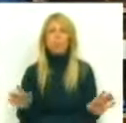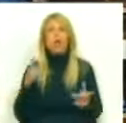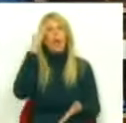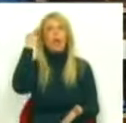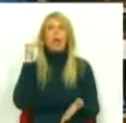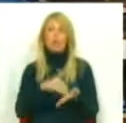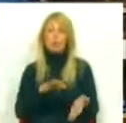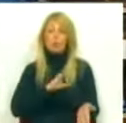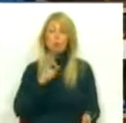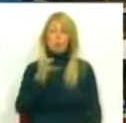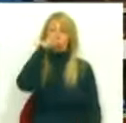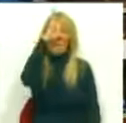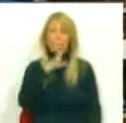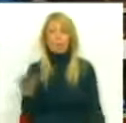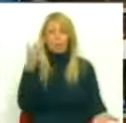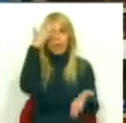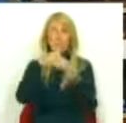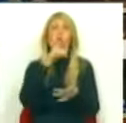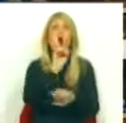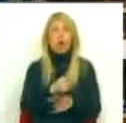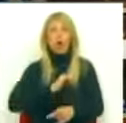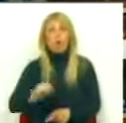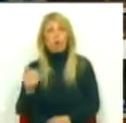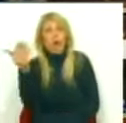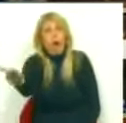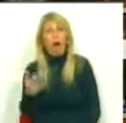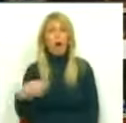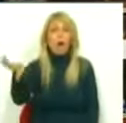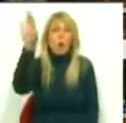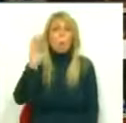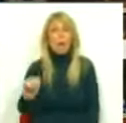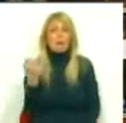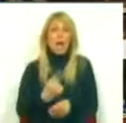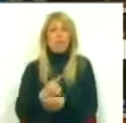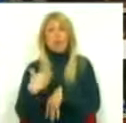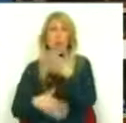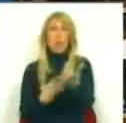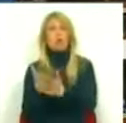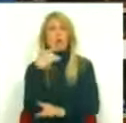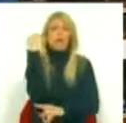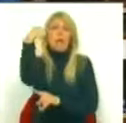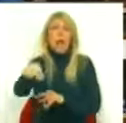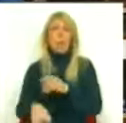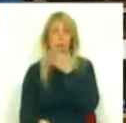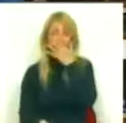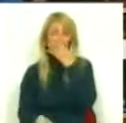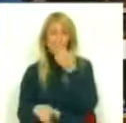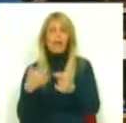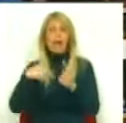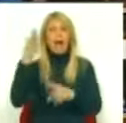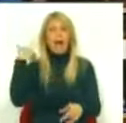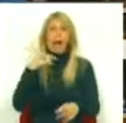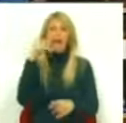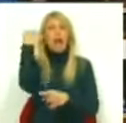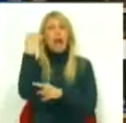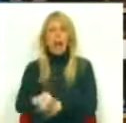pois, que na oposição continuamos a ter um Partido Socialista em negação. Um Partido Socialista que negou a